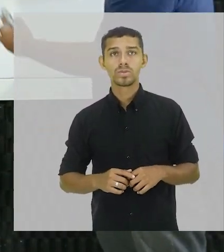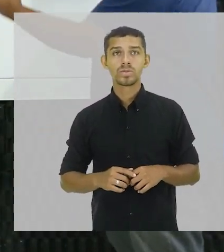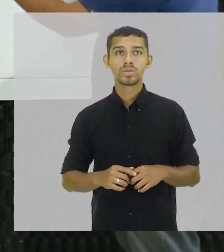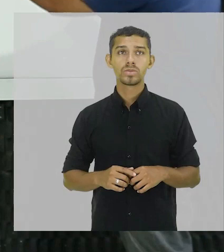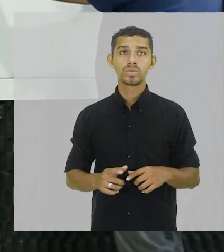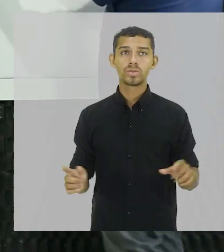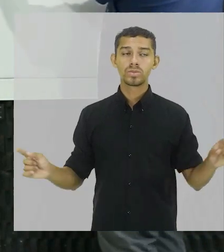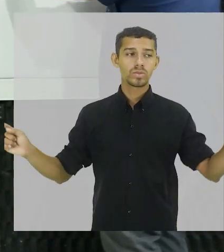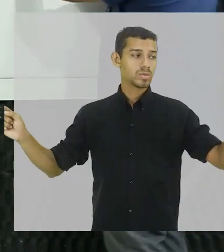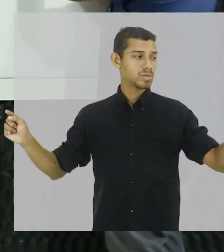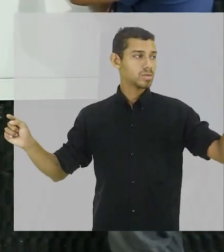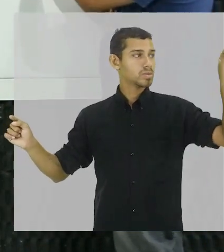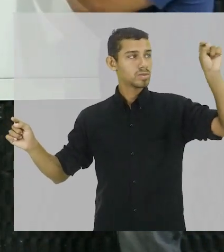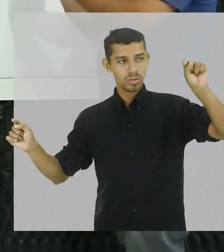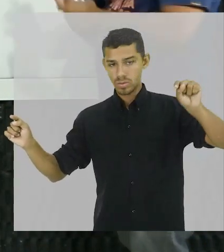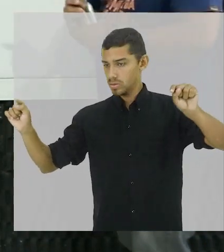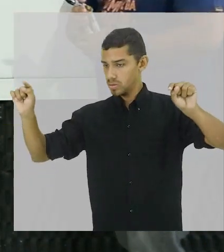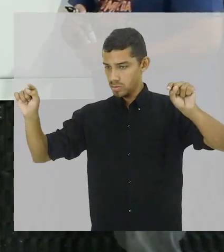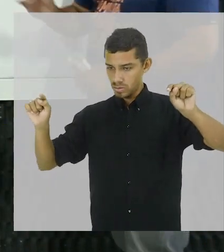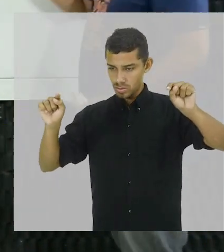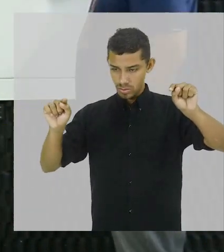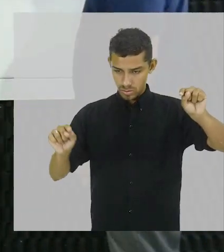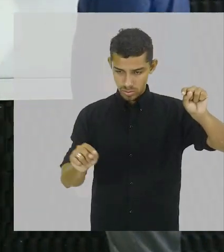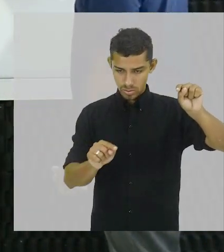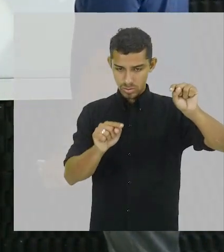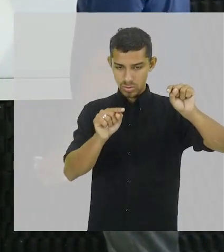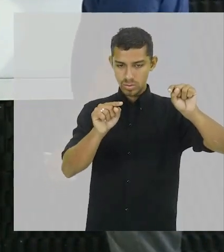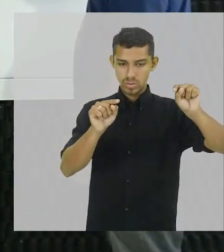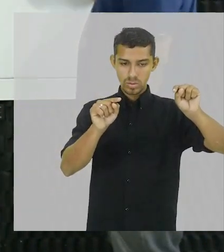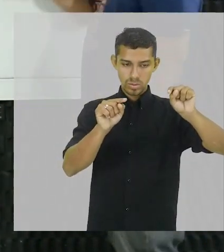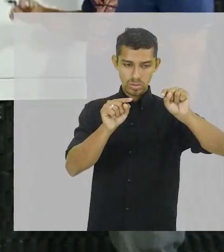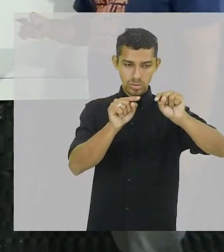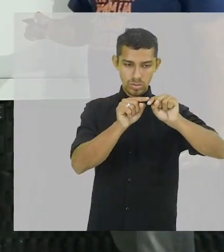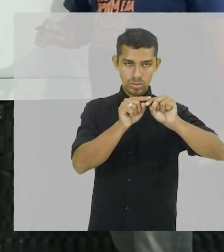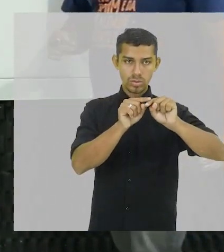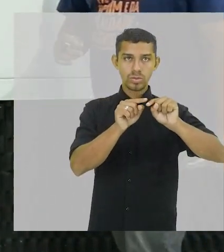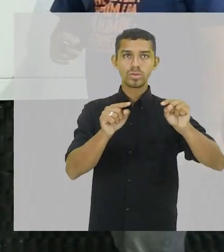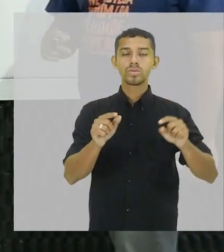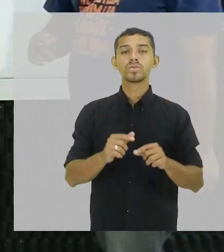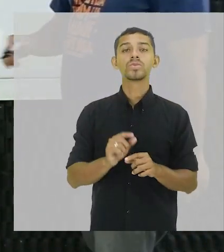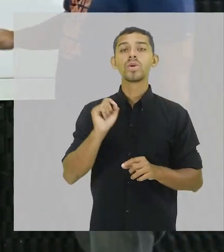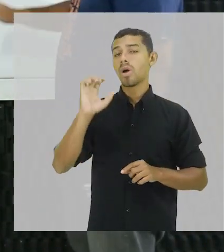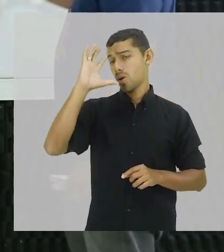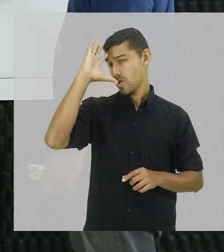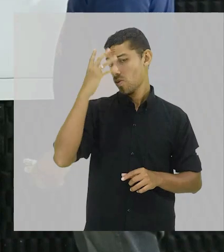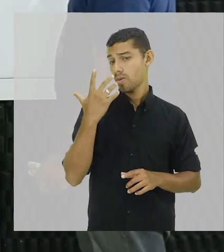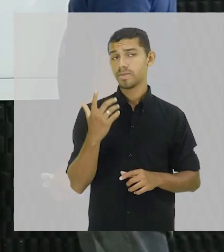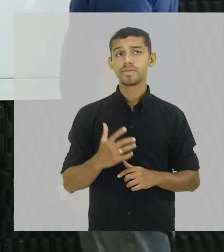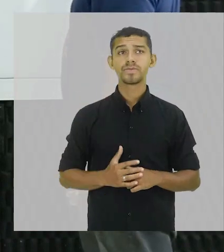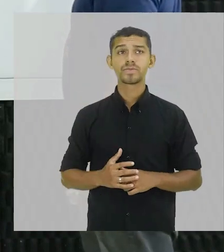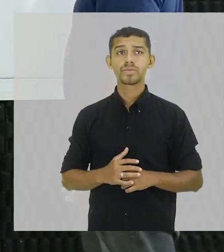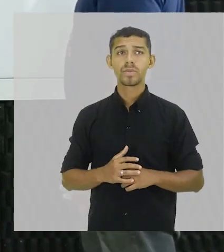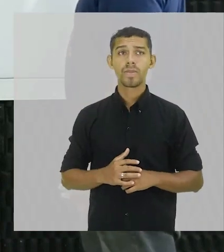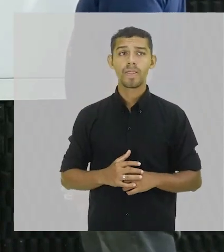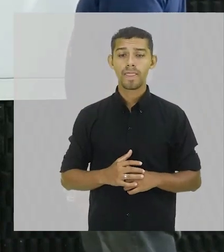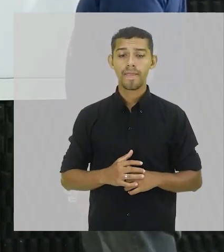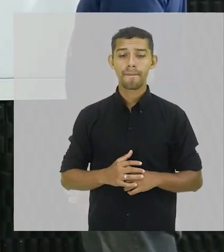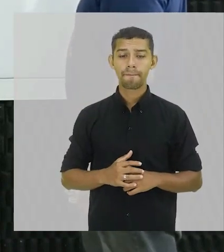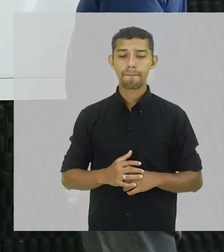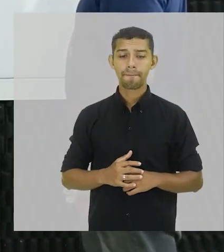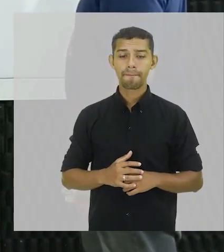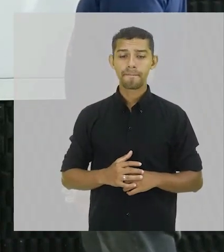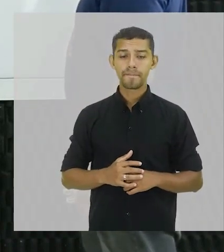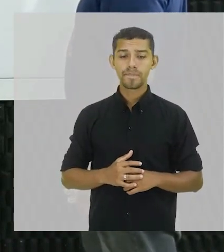Estão propagando, né? E vão se encontrar. Quando chegar um certo momento que elas vão se encontrar, o que é que vai acontecer? Eu tenho aqui, ó,